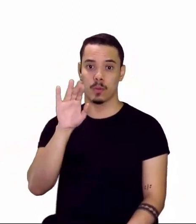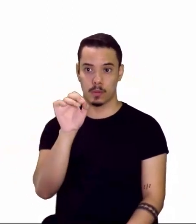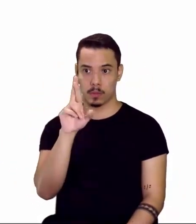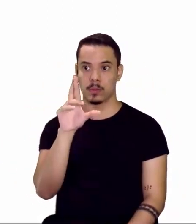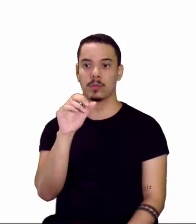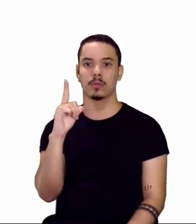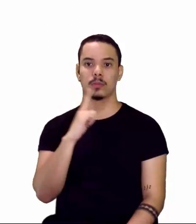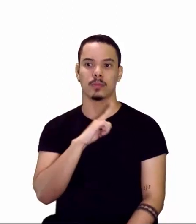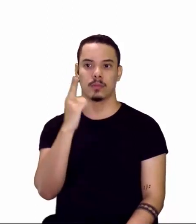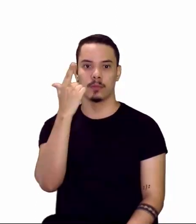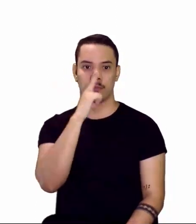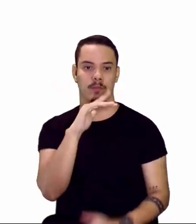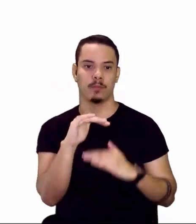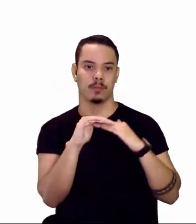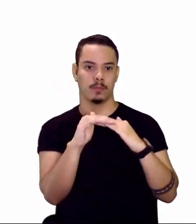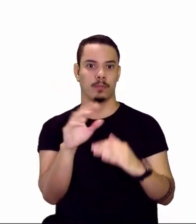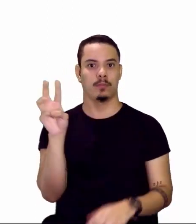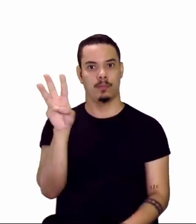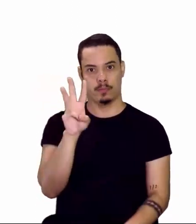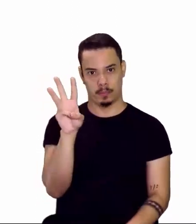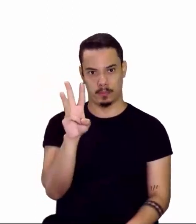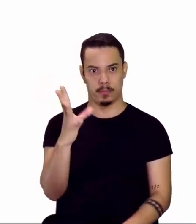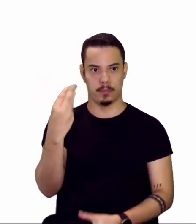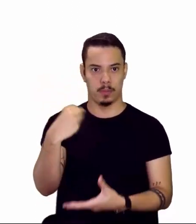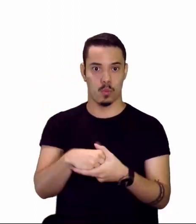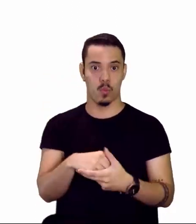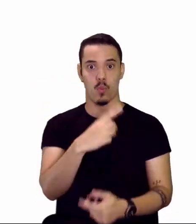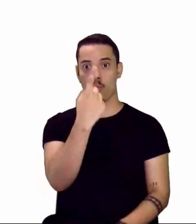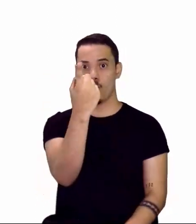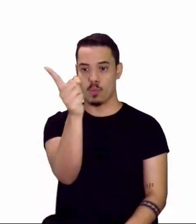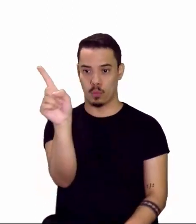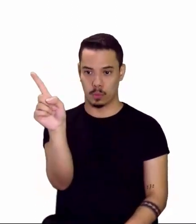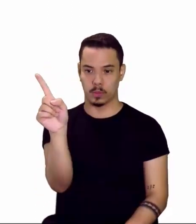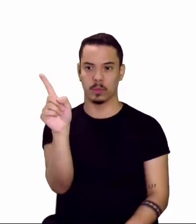estabiliza com 3 elétrons na sua última camada. Portanto,